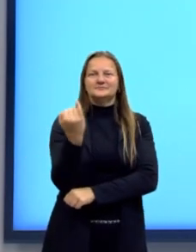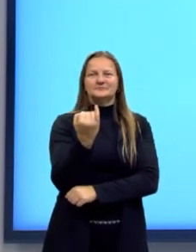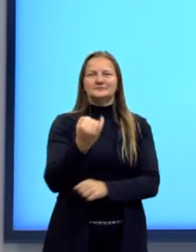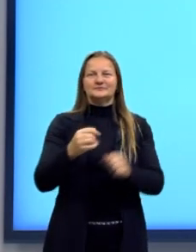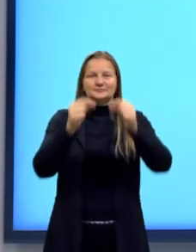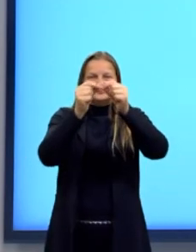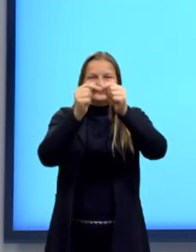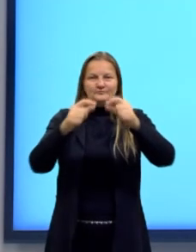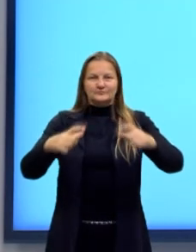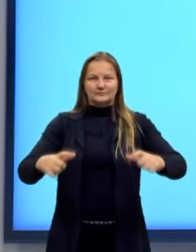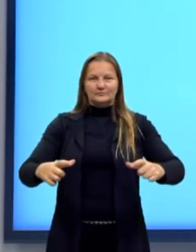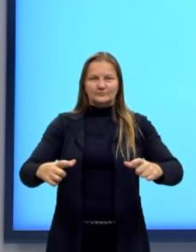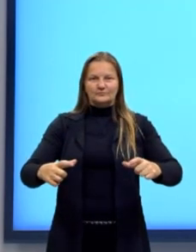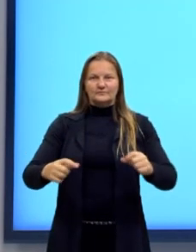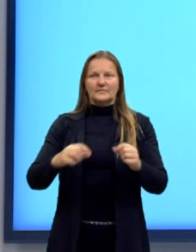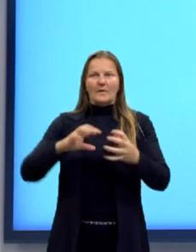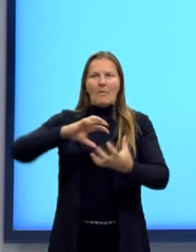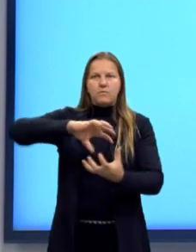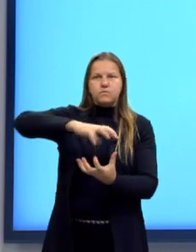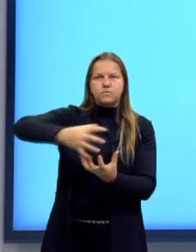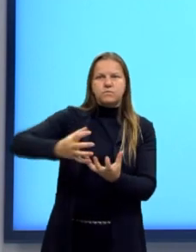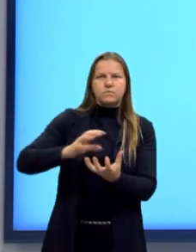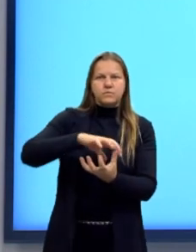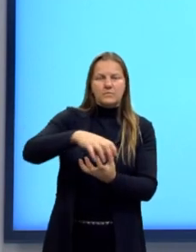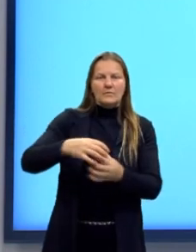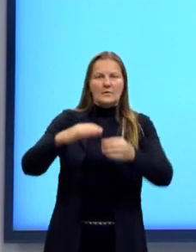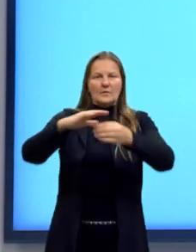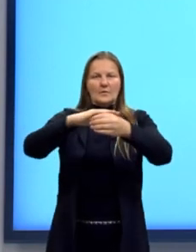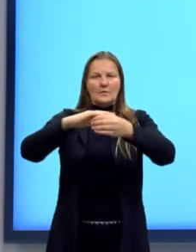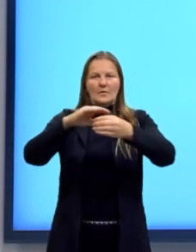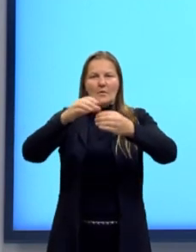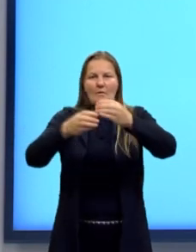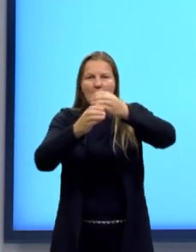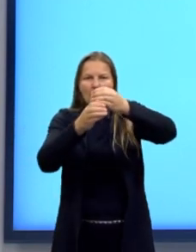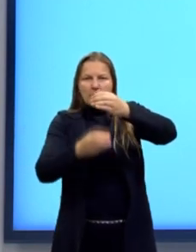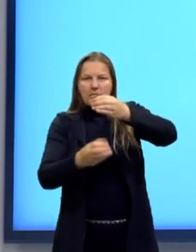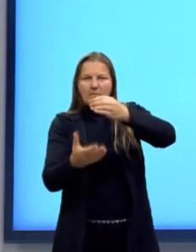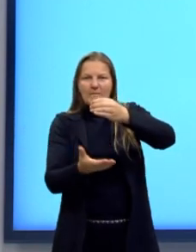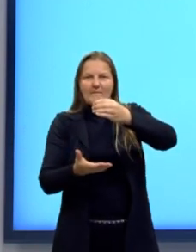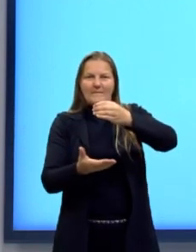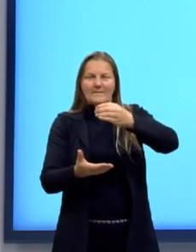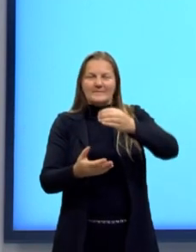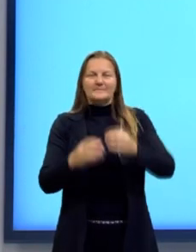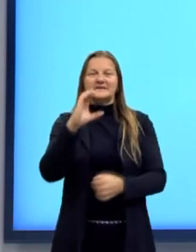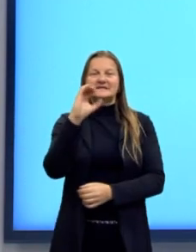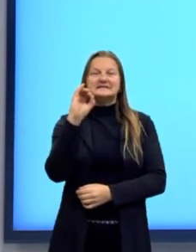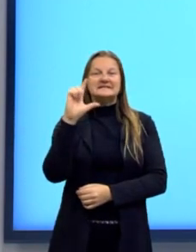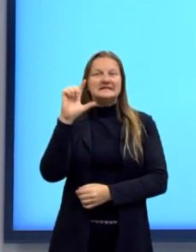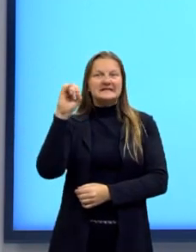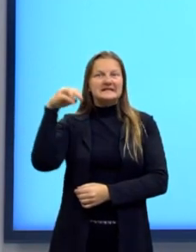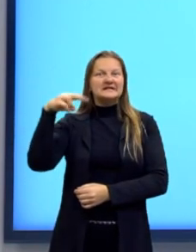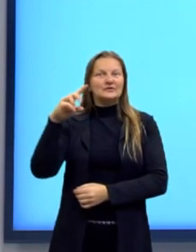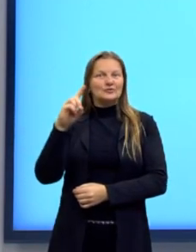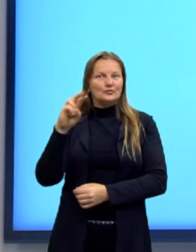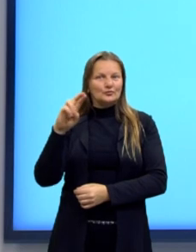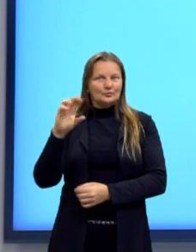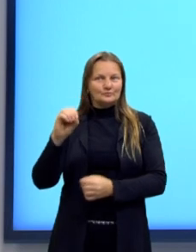o cone e a esfera e o cilindro todos eles possuem Então pelo menos